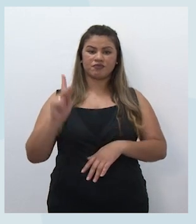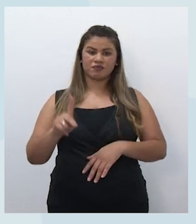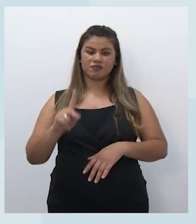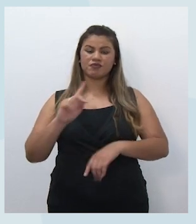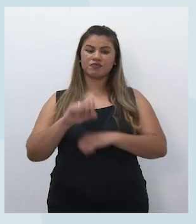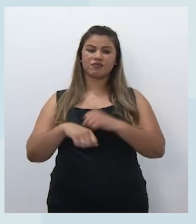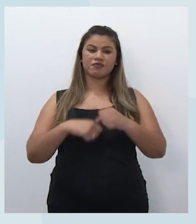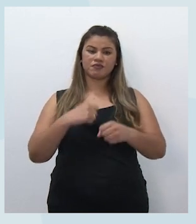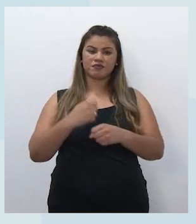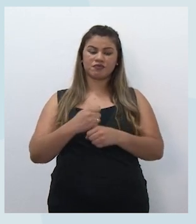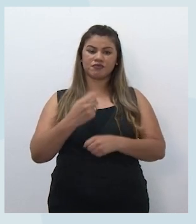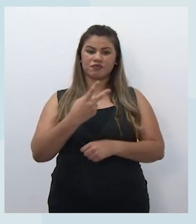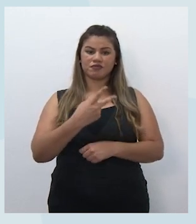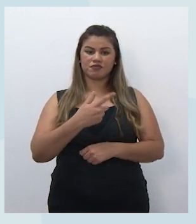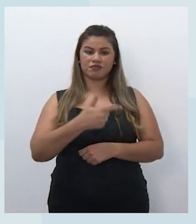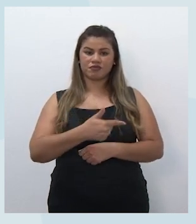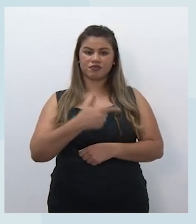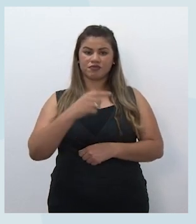de 2021.